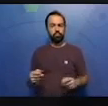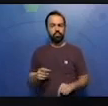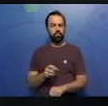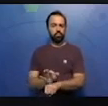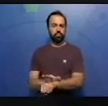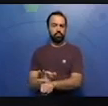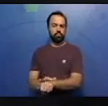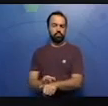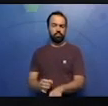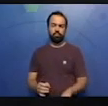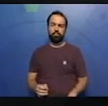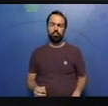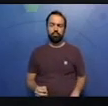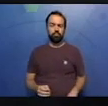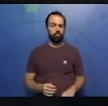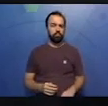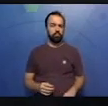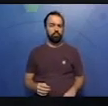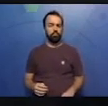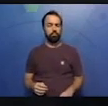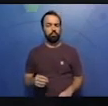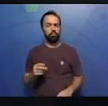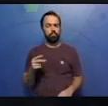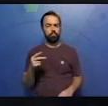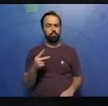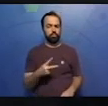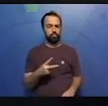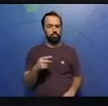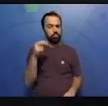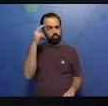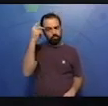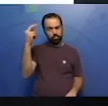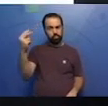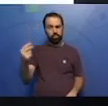vamos estudar os dois mais usados atualmente.